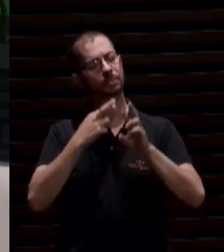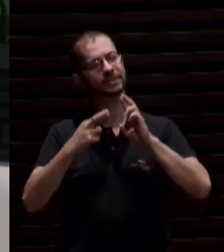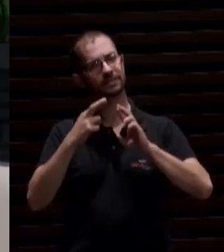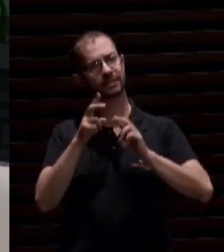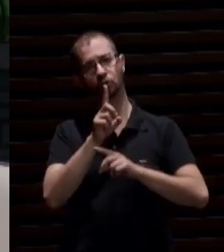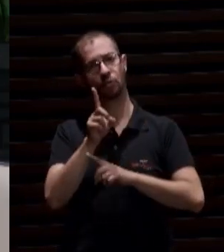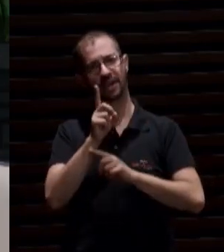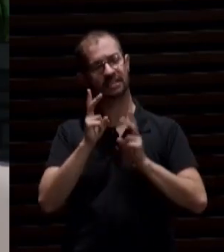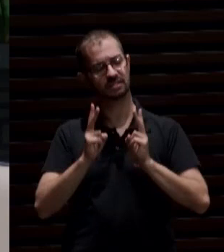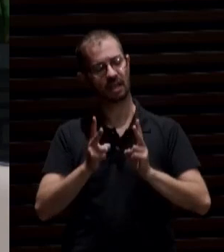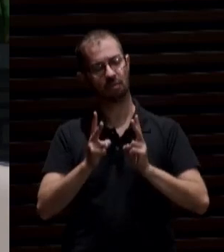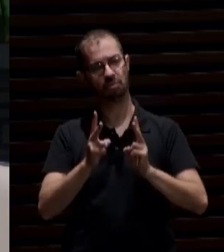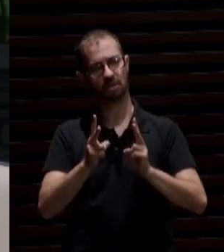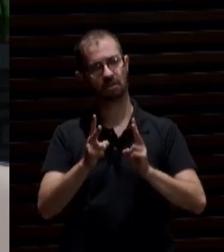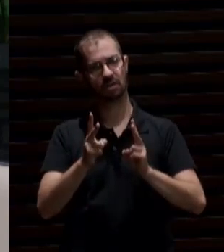nós estivermos